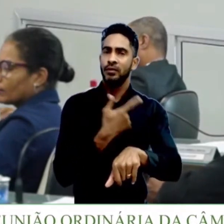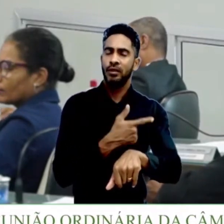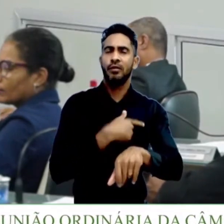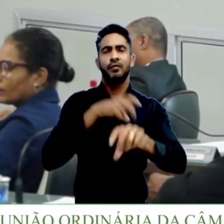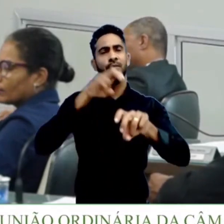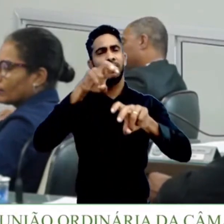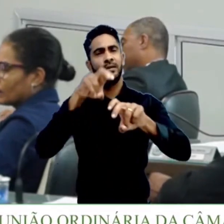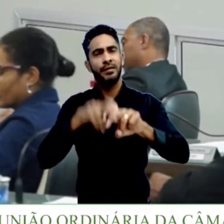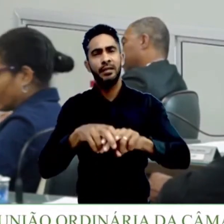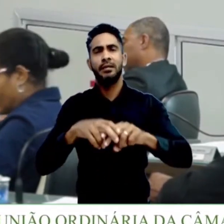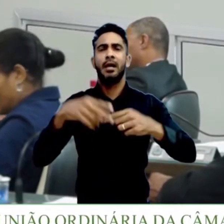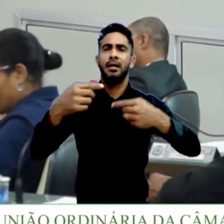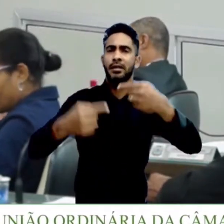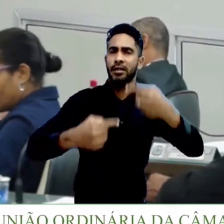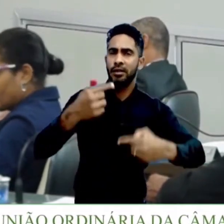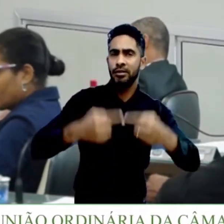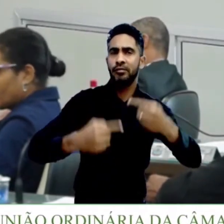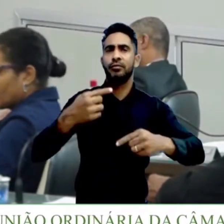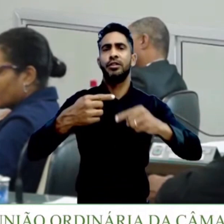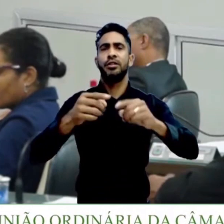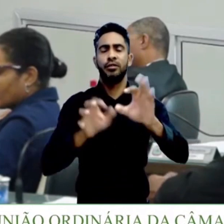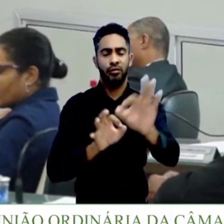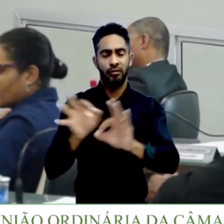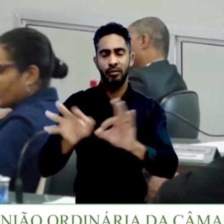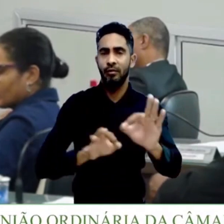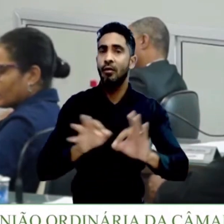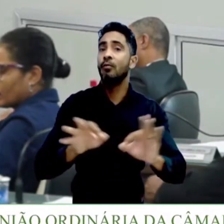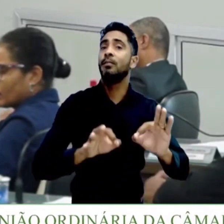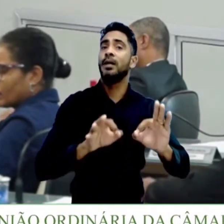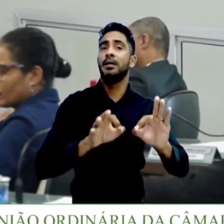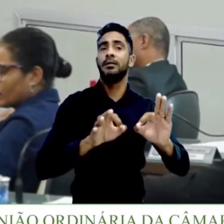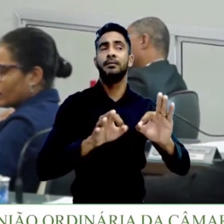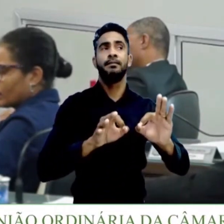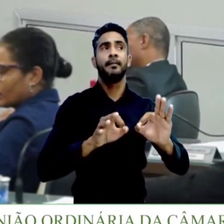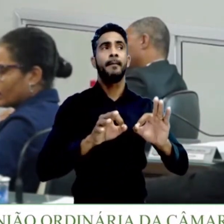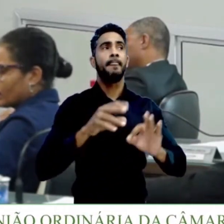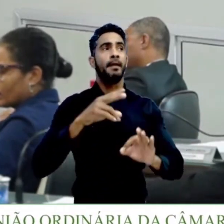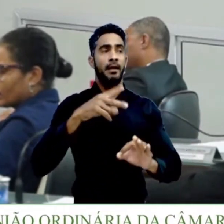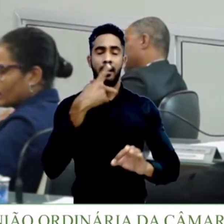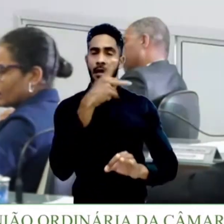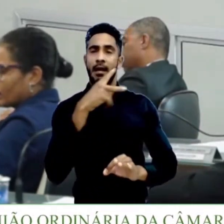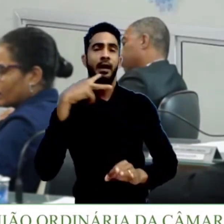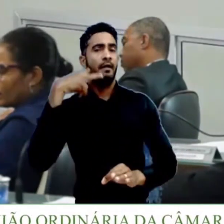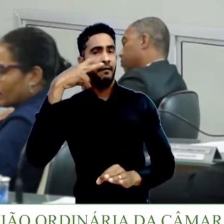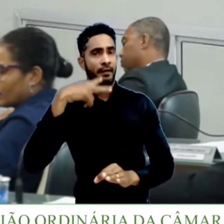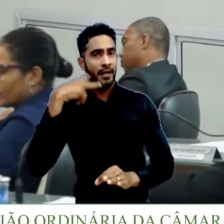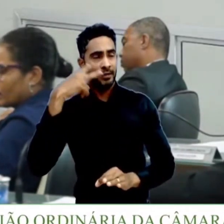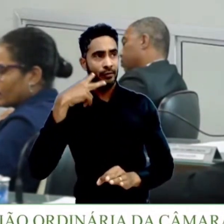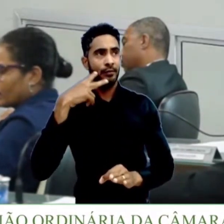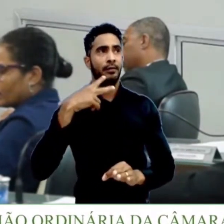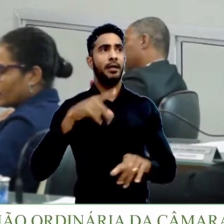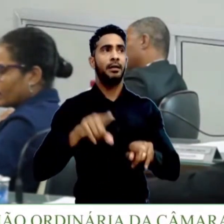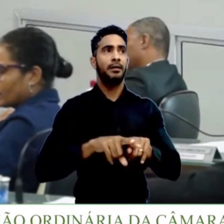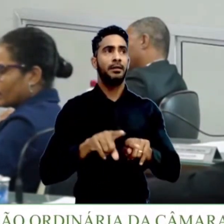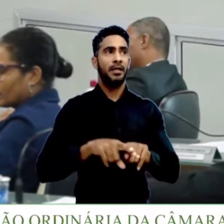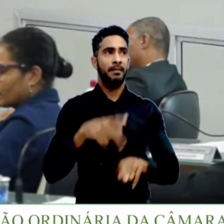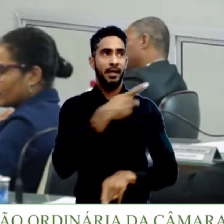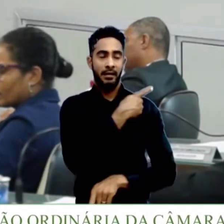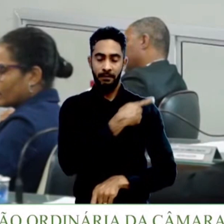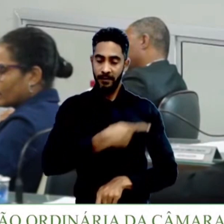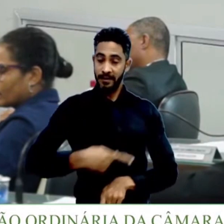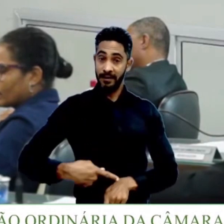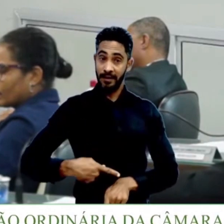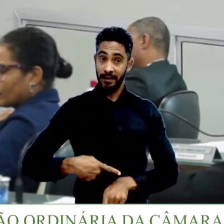sentar e discutir sobre esse plano. Enquanto vereadora, enquanto presidente da Comissão